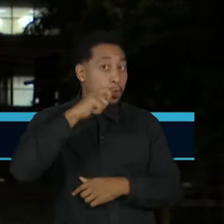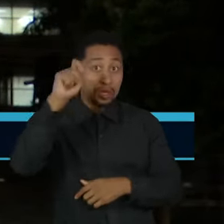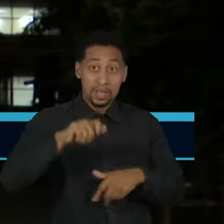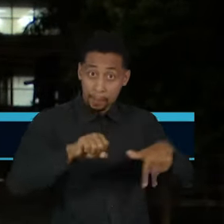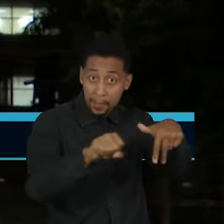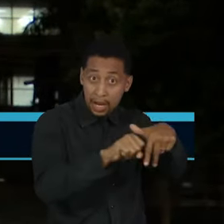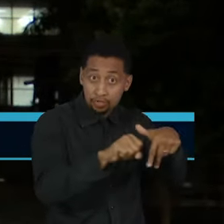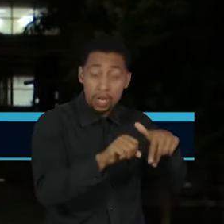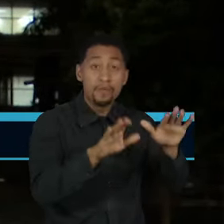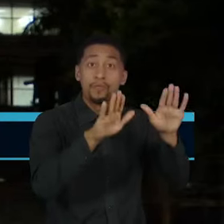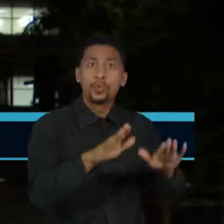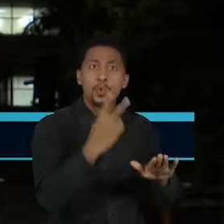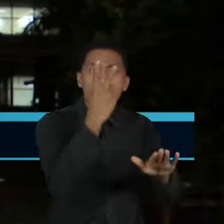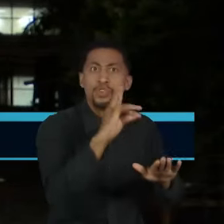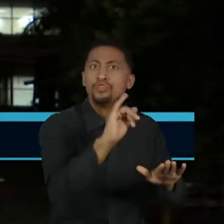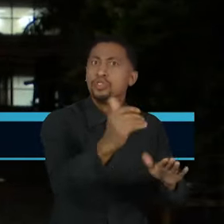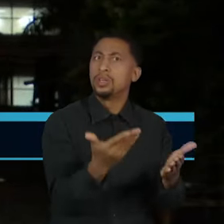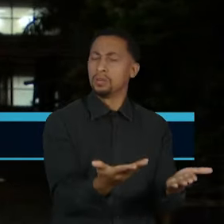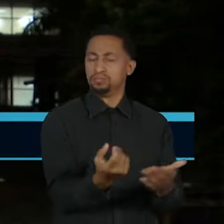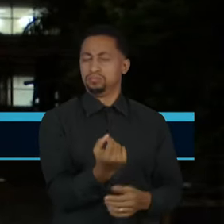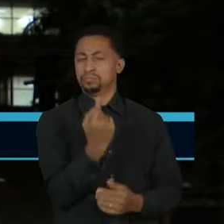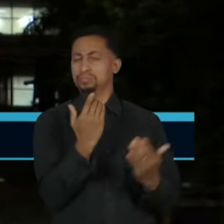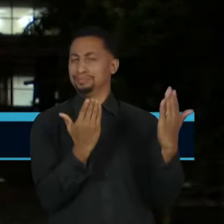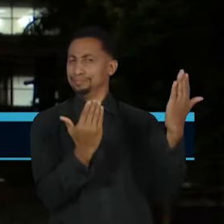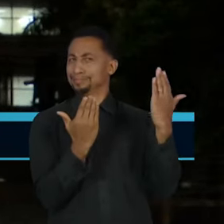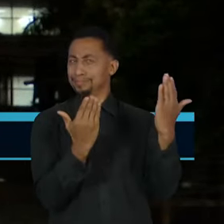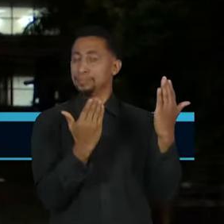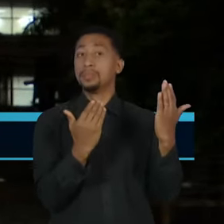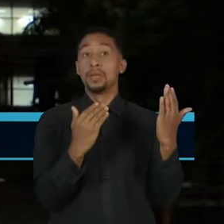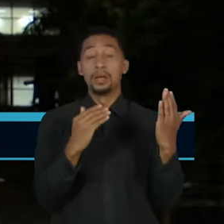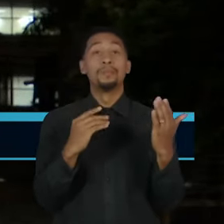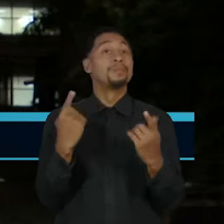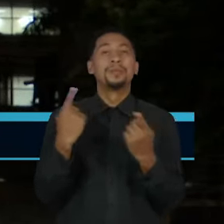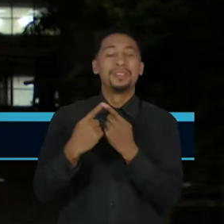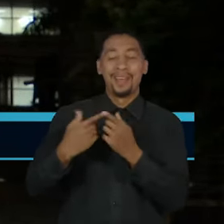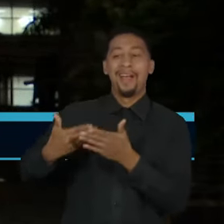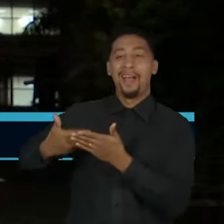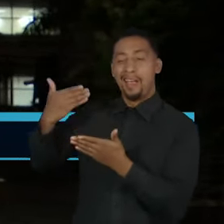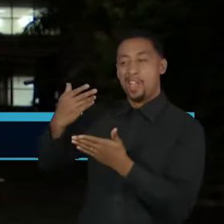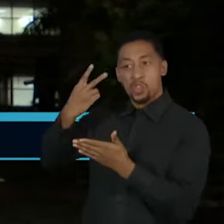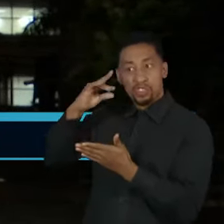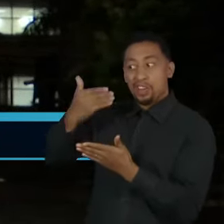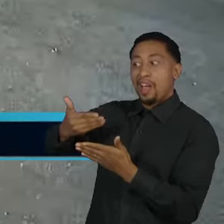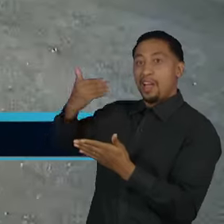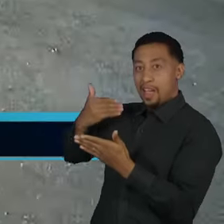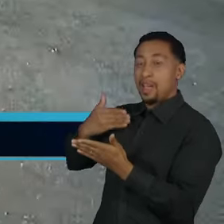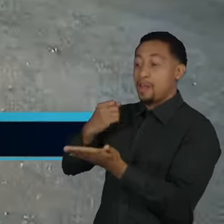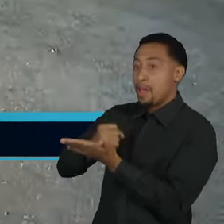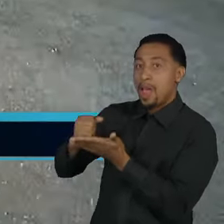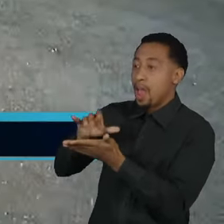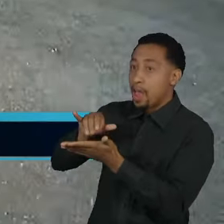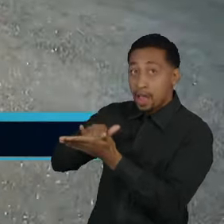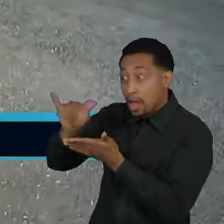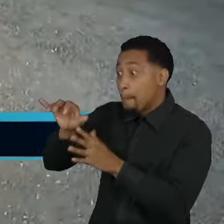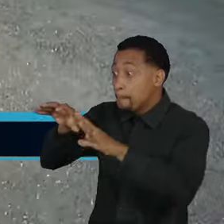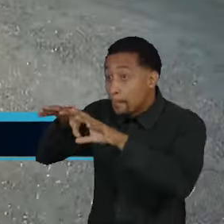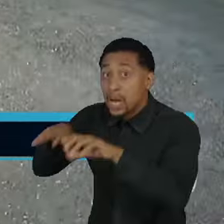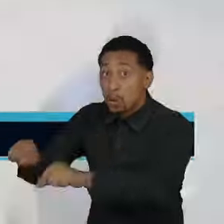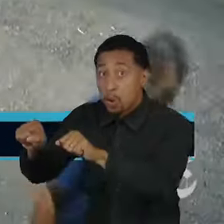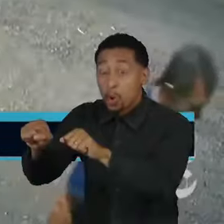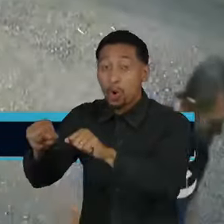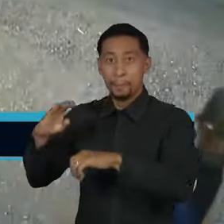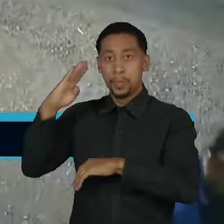ocorreu menos de uma semana após a apreensão do passaporte. A Polícia Federal investiga o caso. Embaixadas são